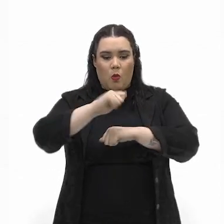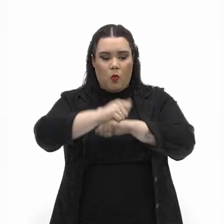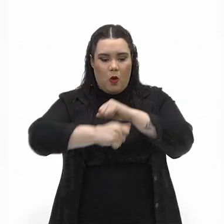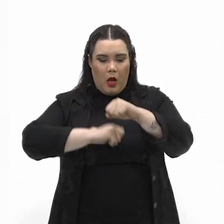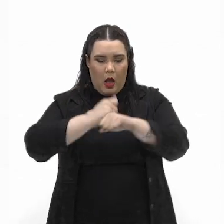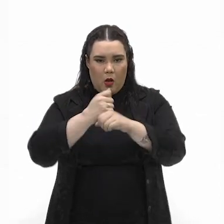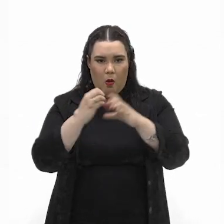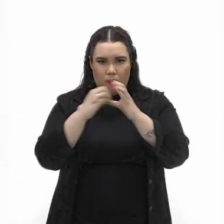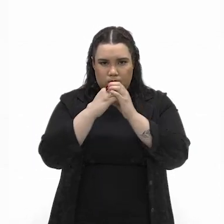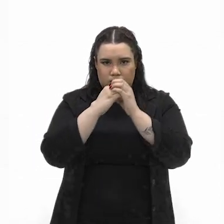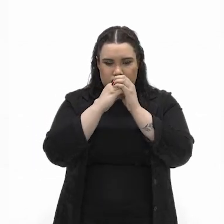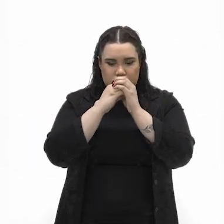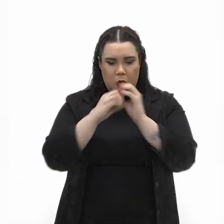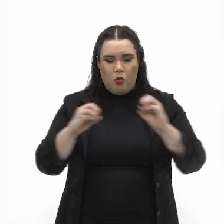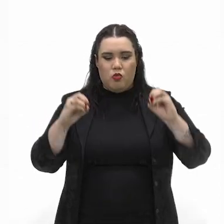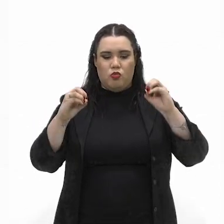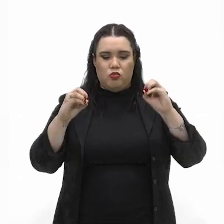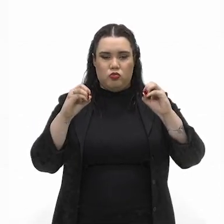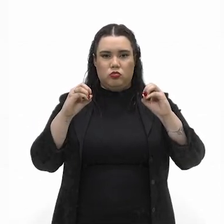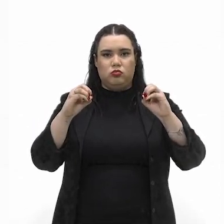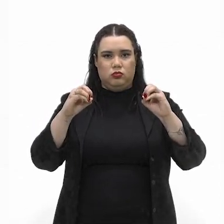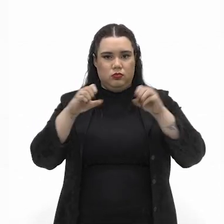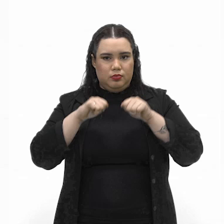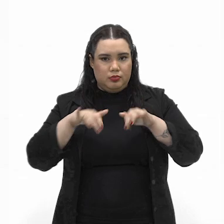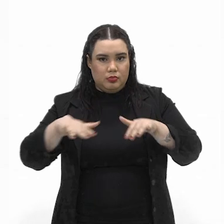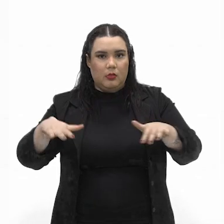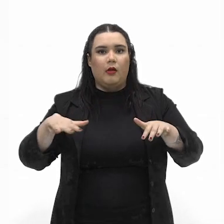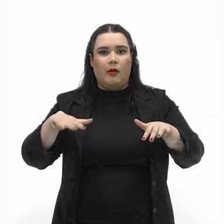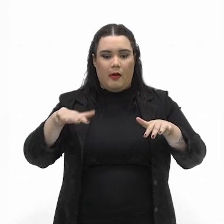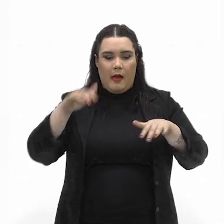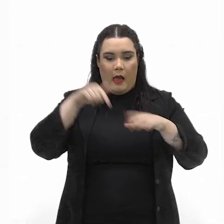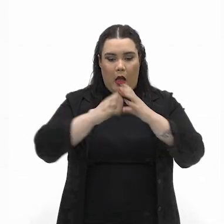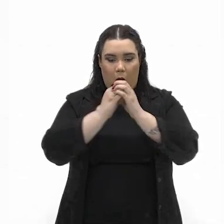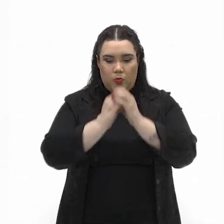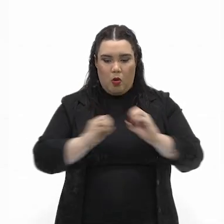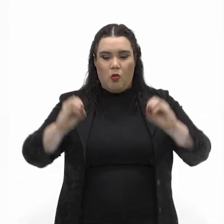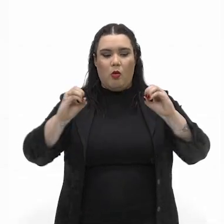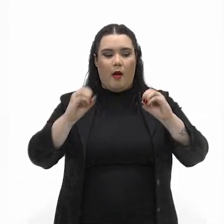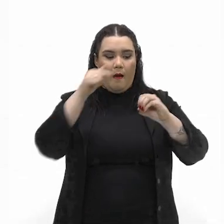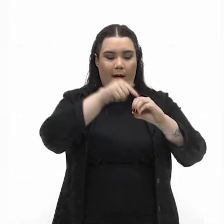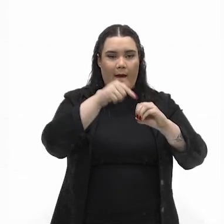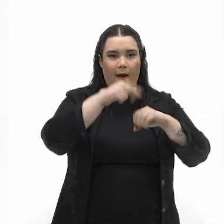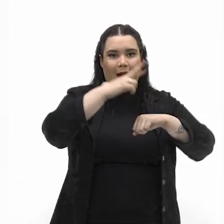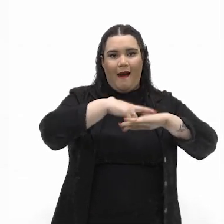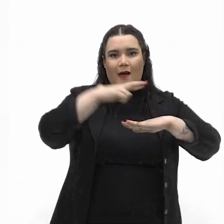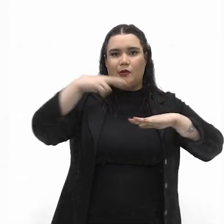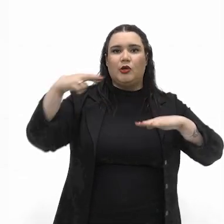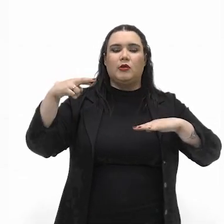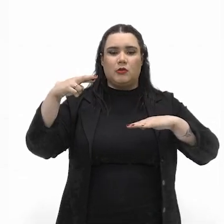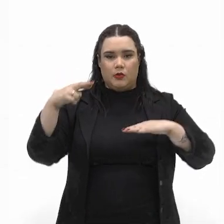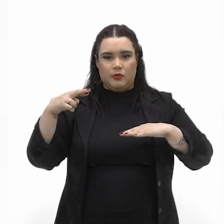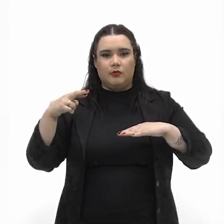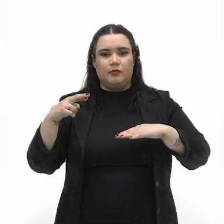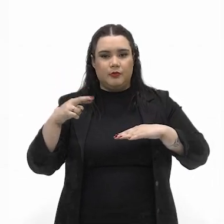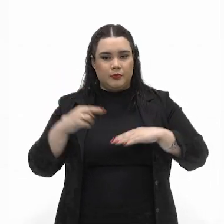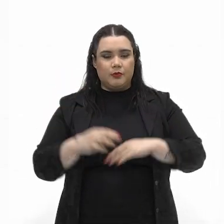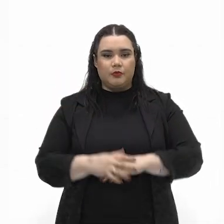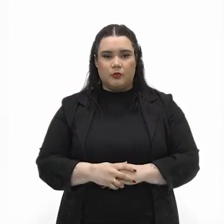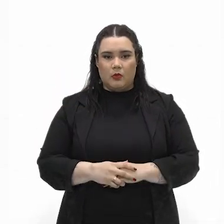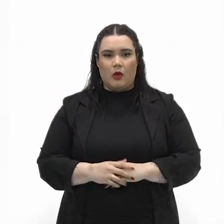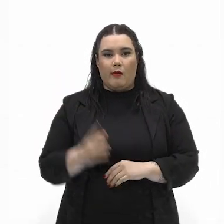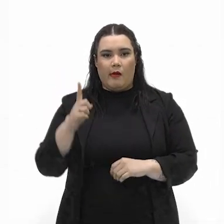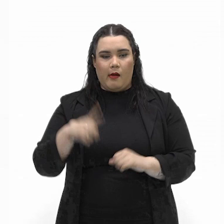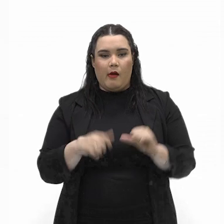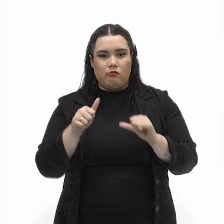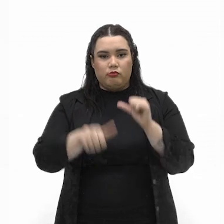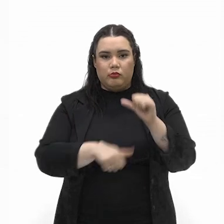pessoal? Ele se desintegra e gera radiação, tá bom? Esse fenômeno aí de transformação de um átomo